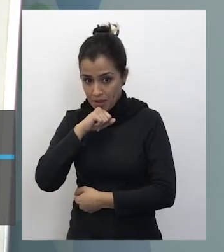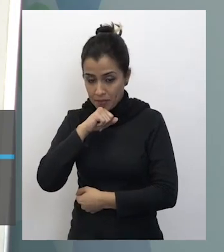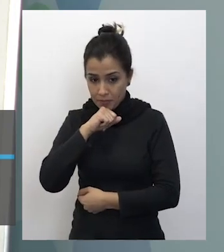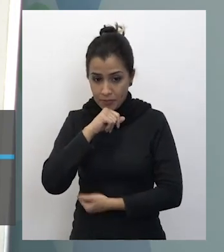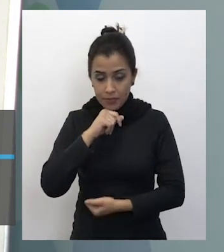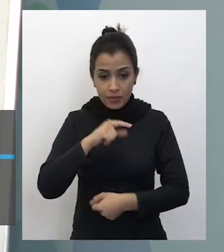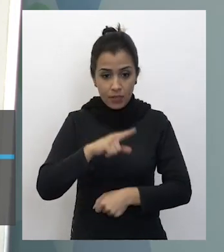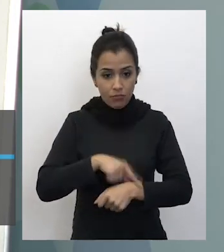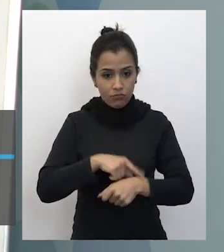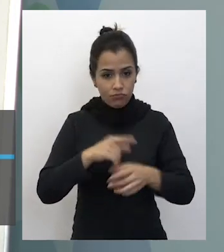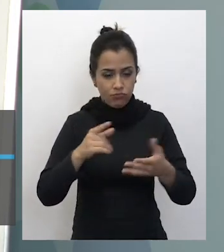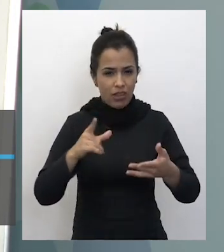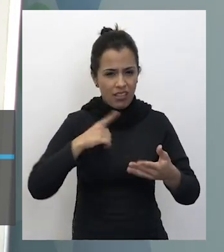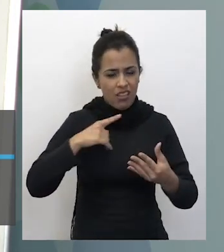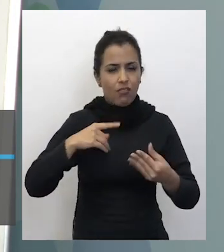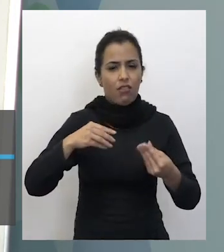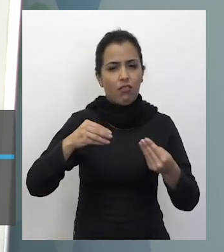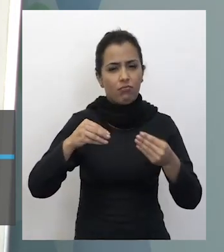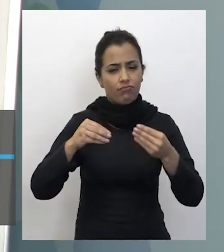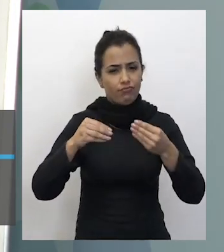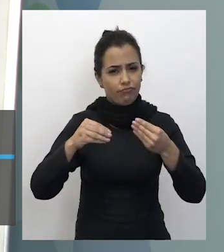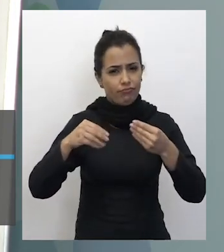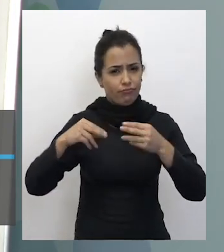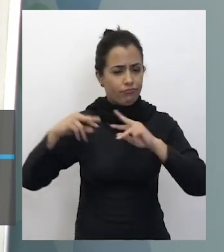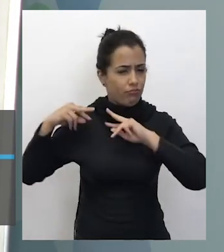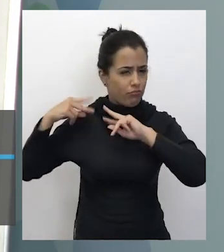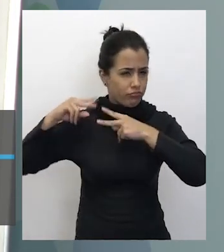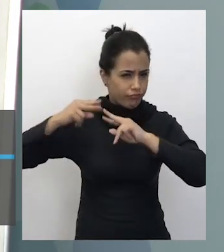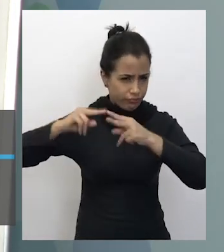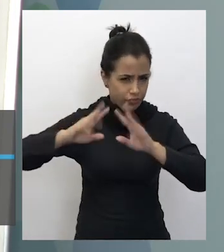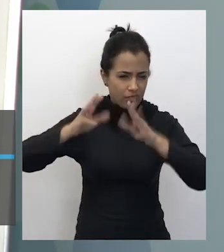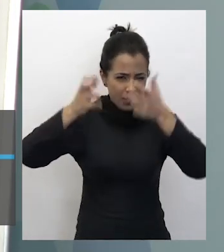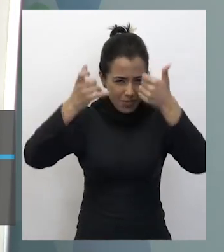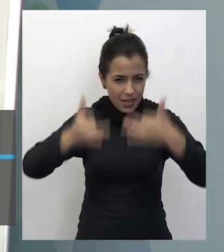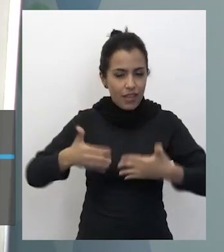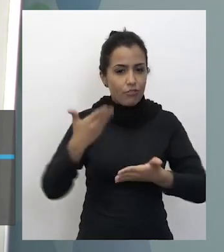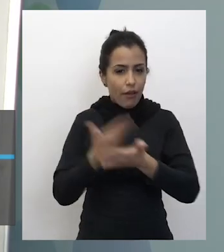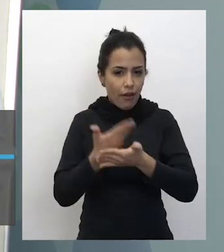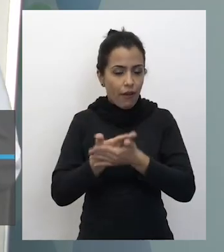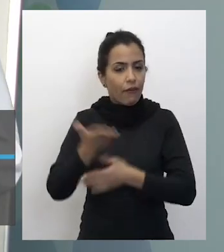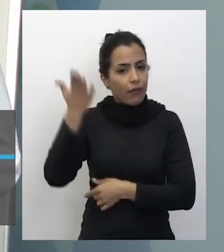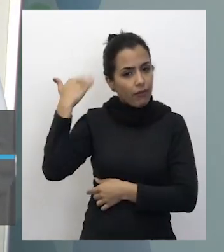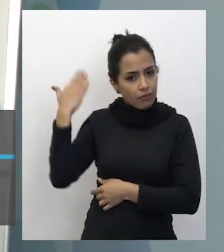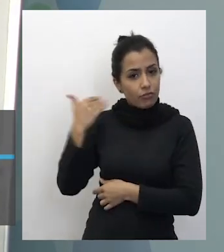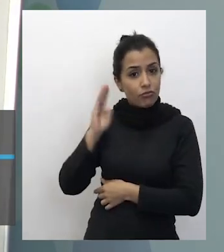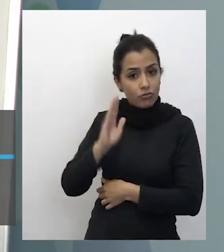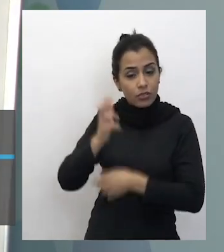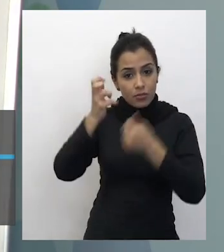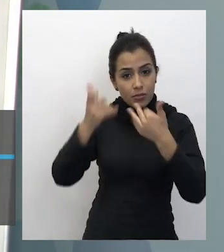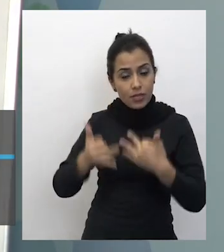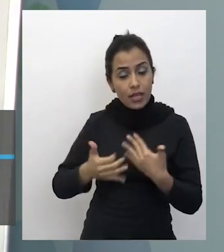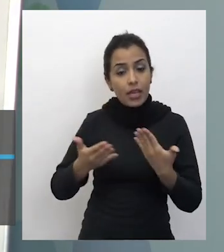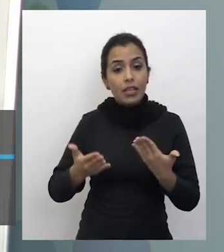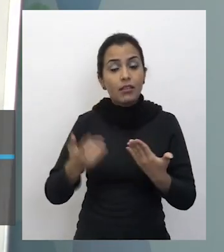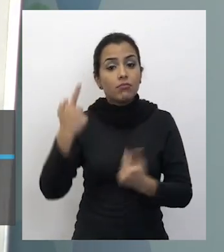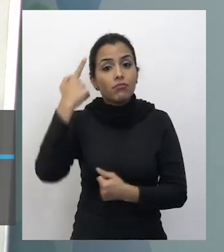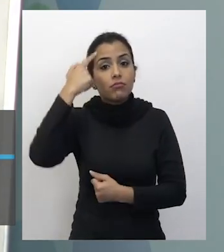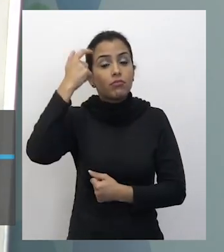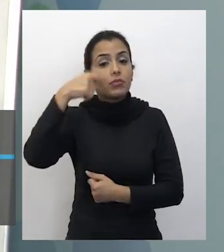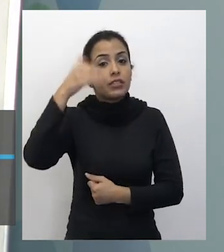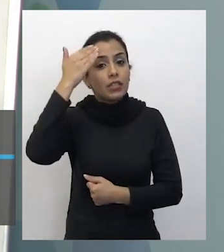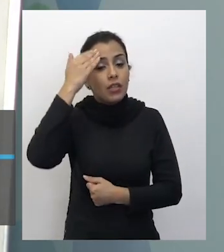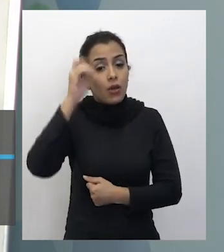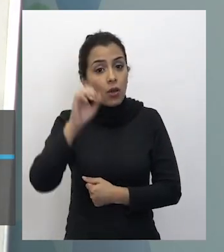lá da divisão celular, conforme a gente já discutiu em 3 aulas, né? Faz 3 aulas que a gente está falando sobre isso já. Então a ideia é que